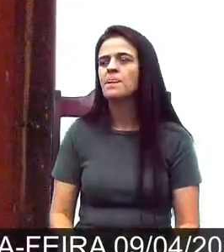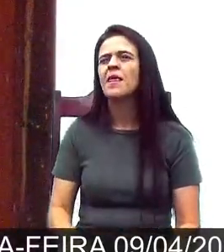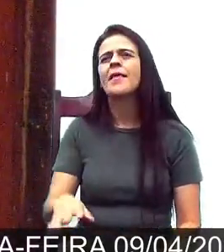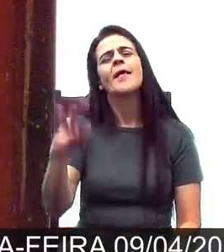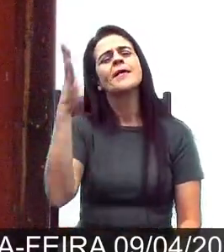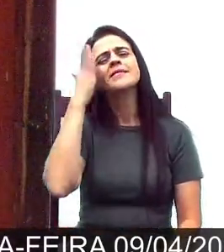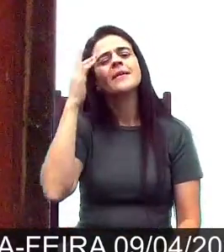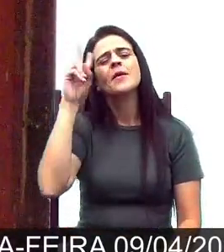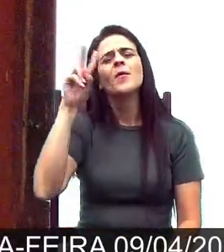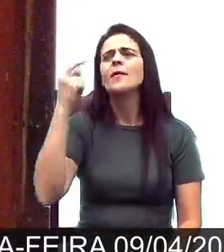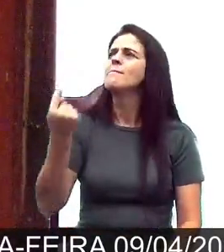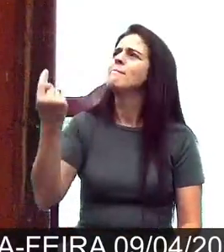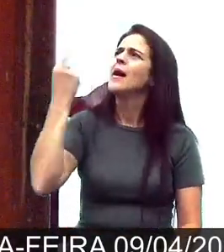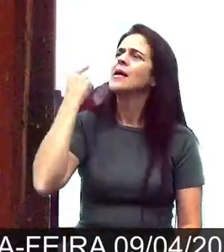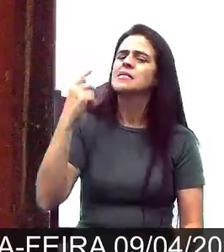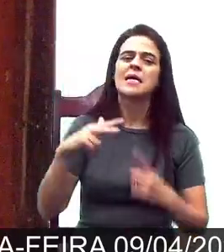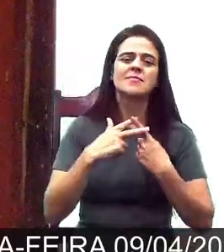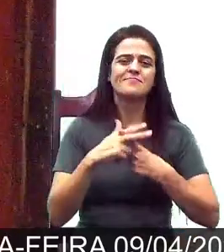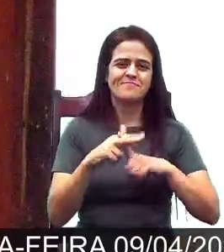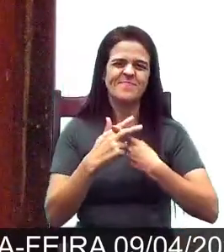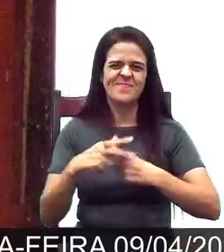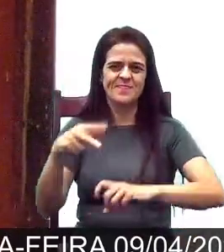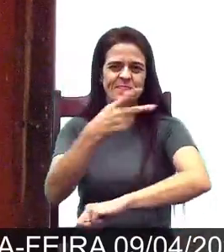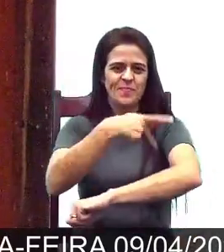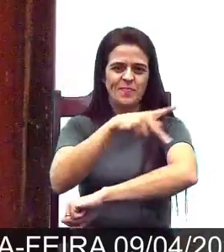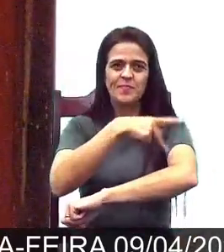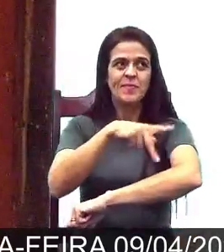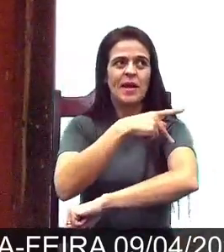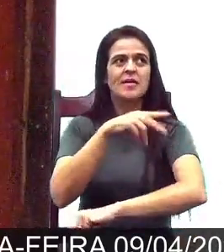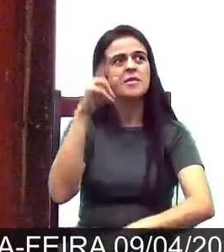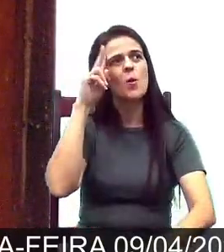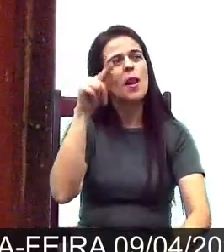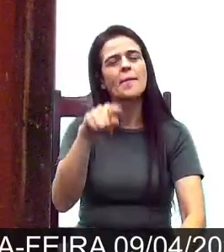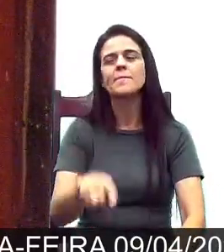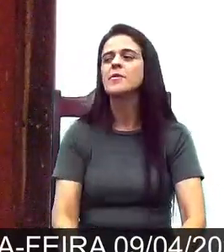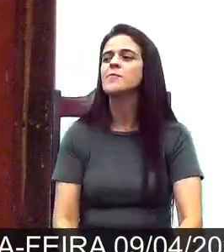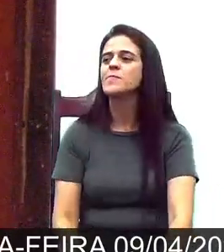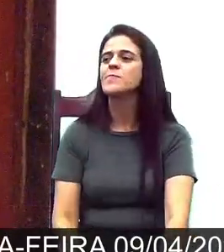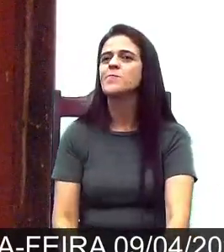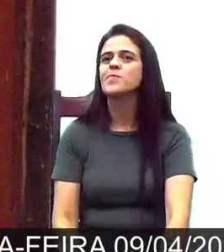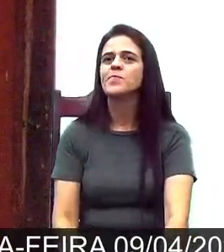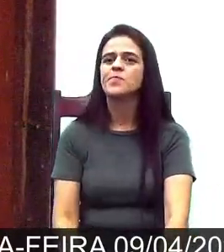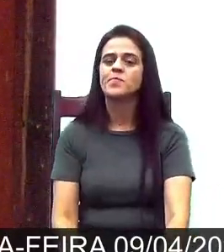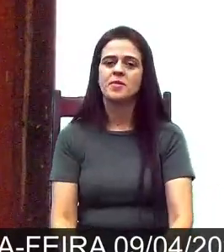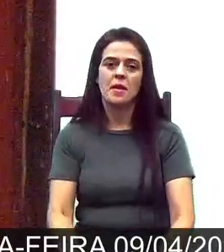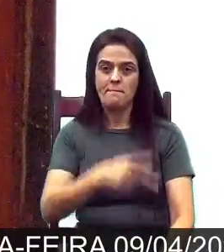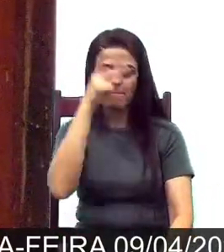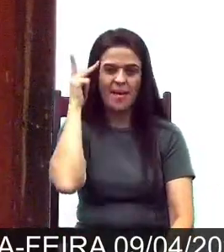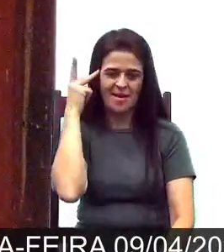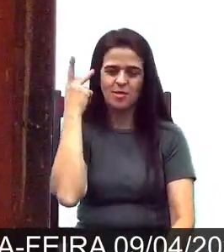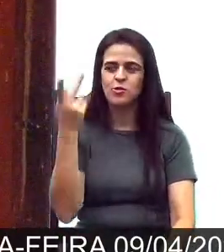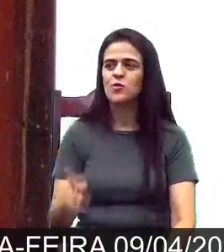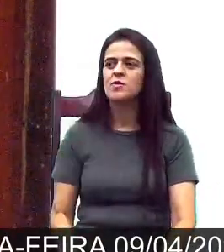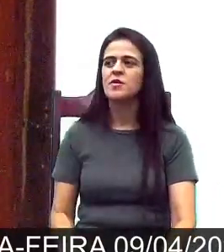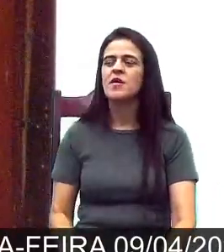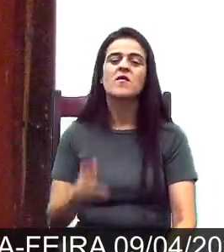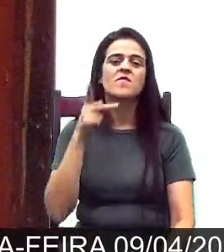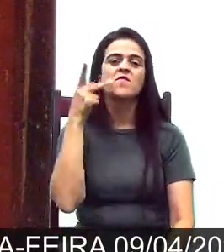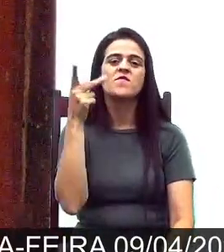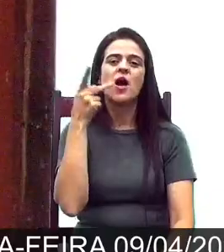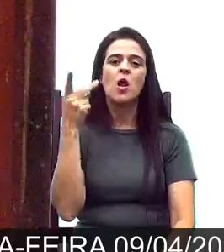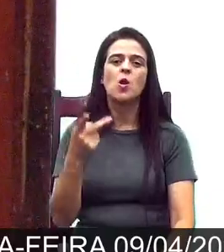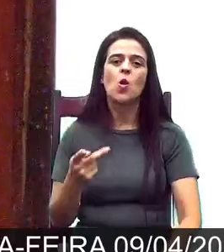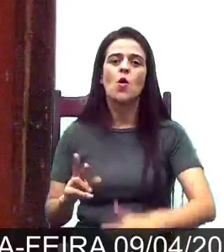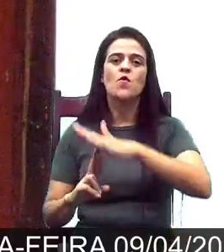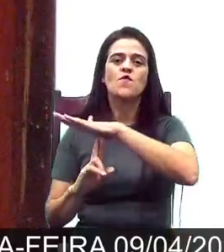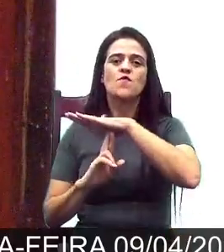lembro quando reformou a praça, eles falaram que os feirantes iam acabar com a